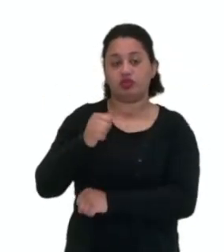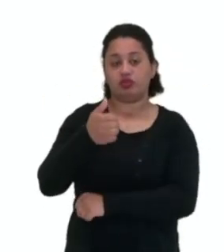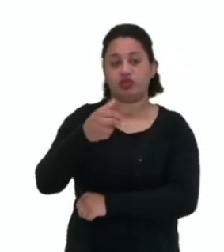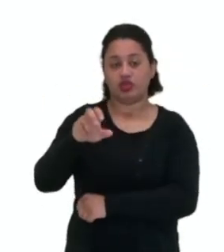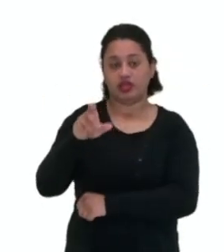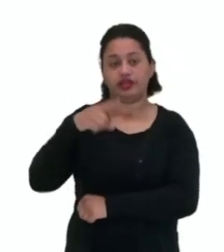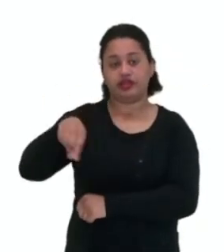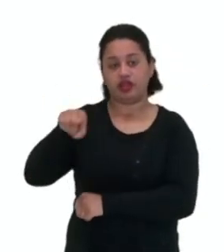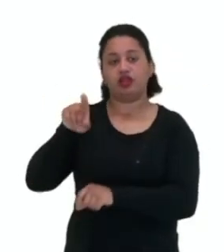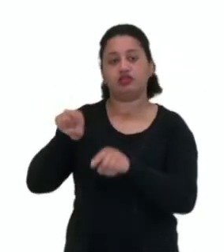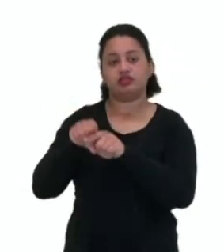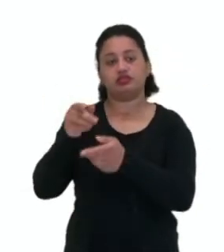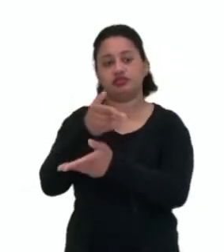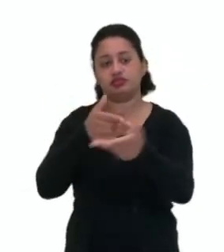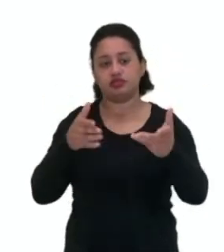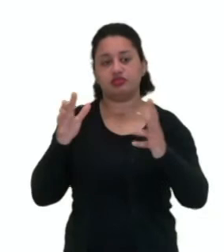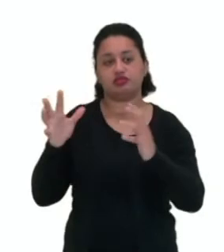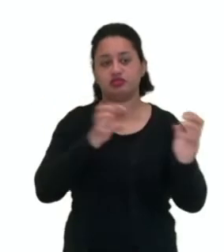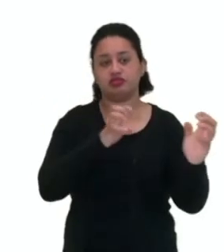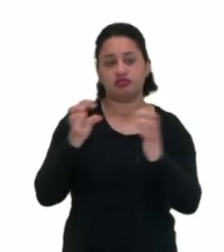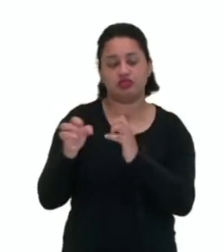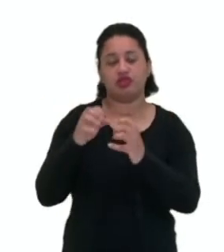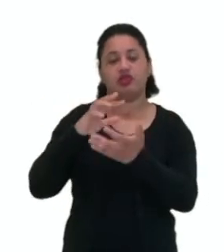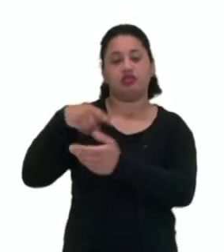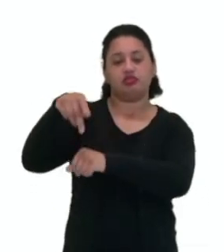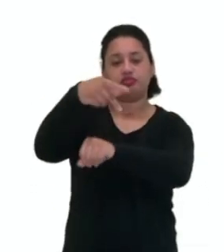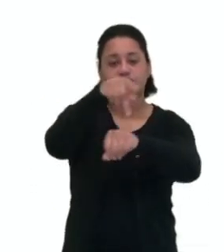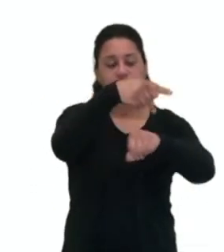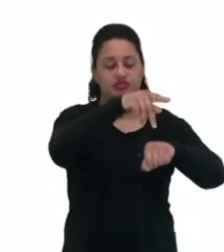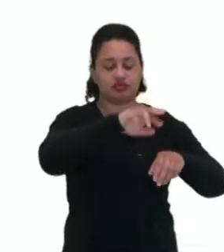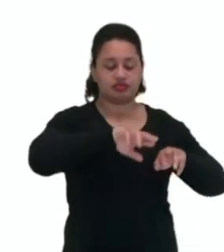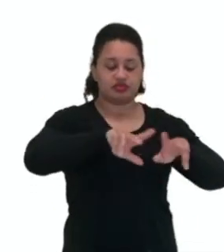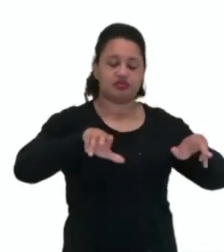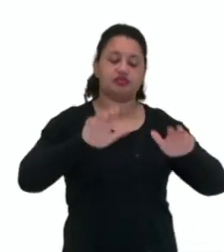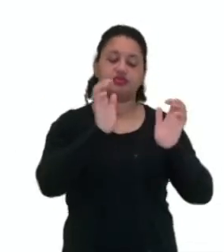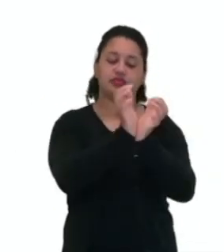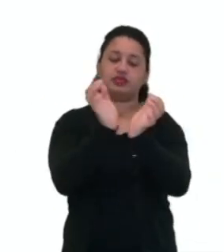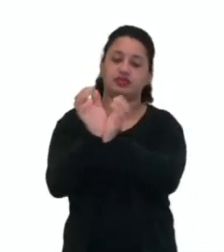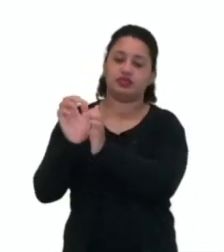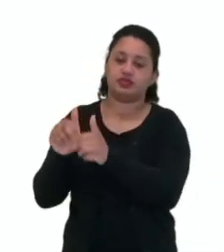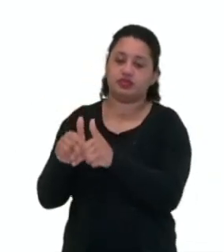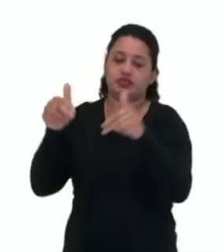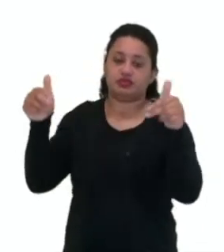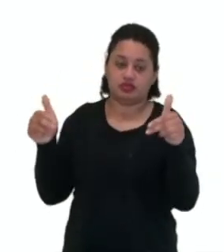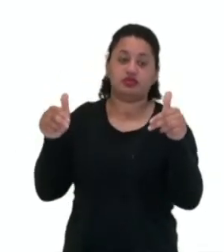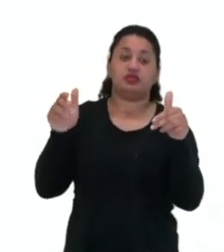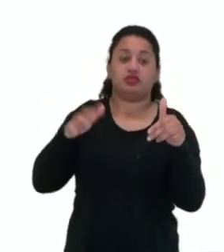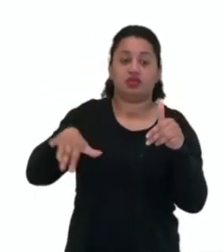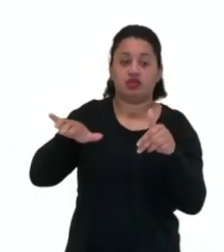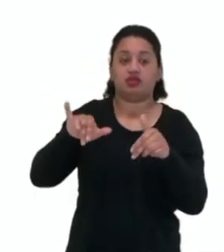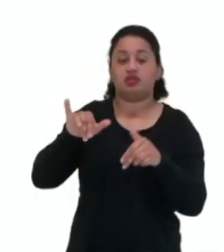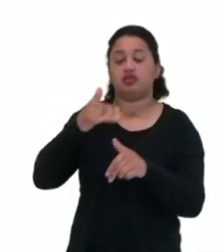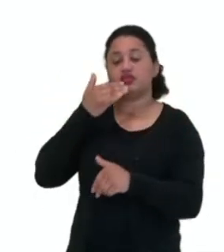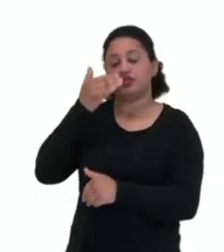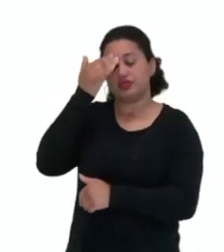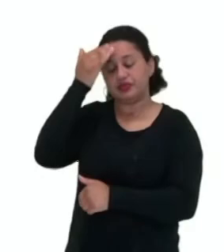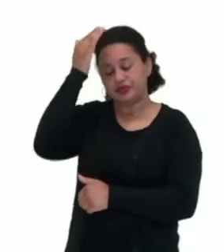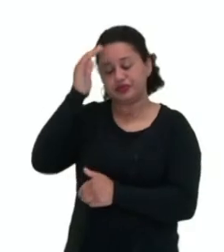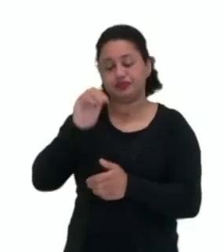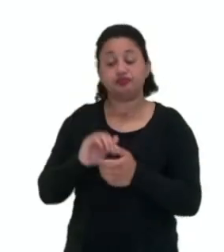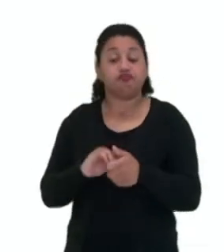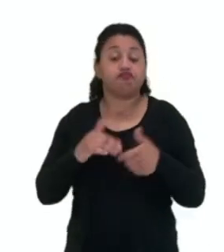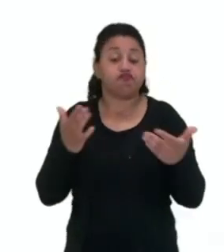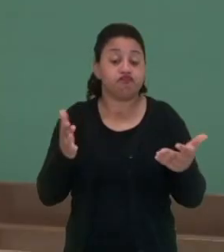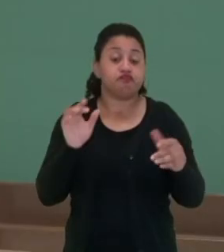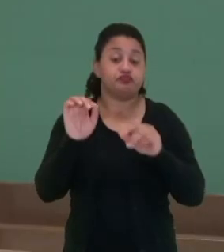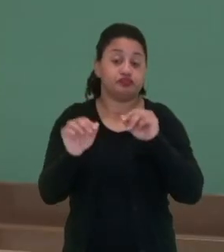envolveram diretamente nos conflitos de diversos países e grupos étnicos do Estado Islâmico. Então, tendo em